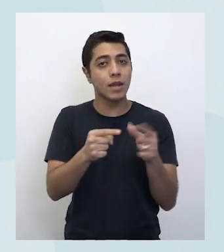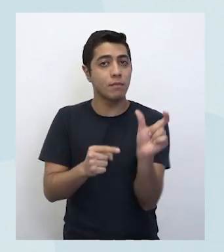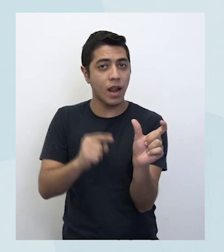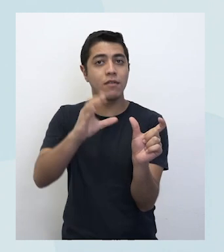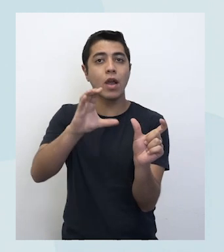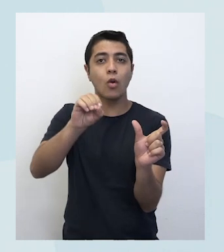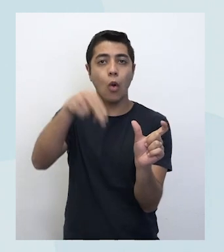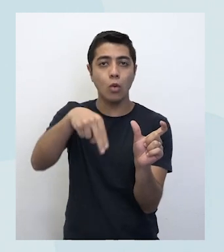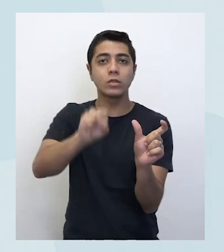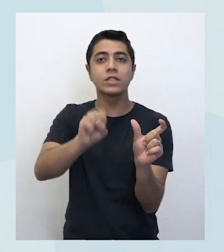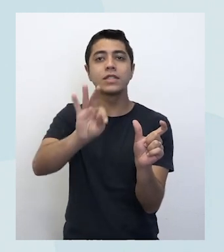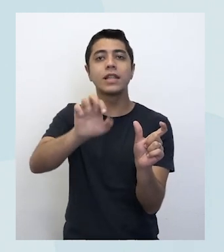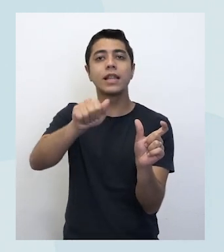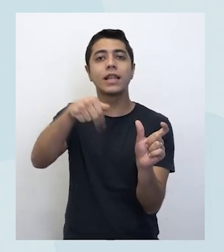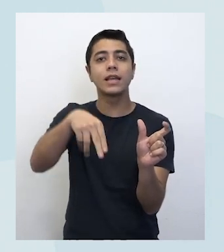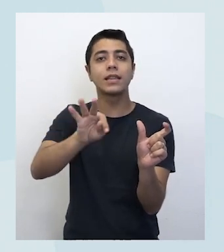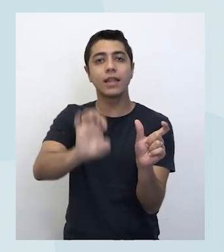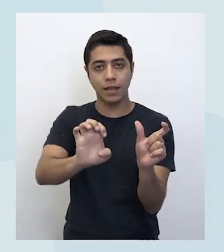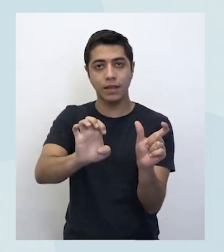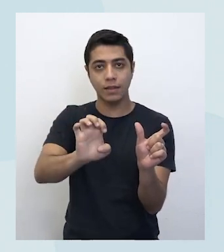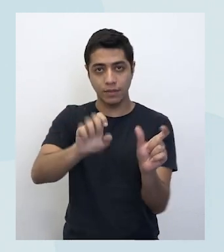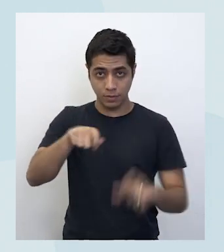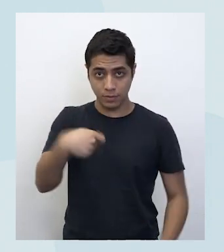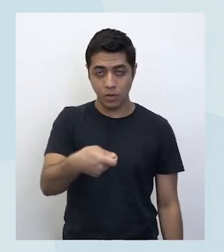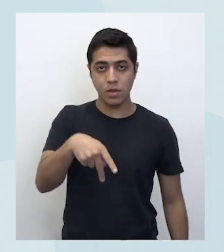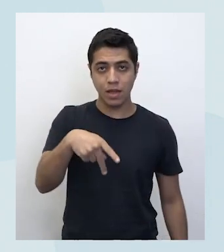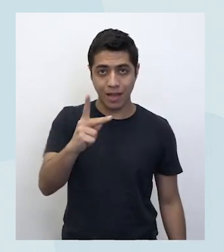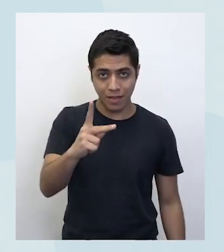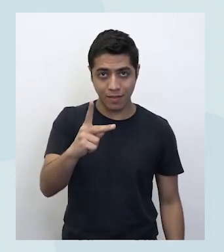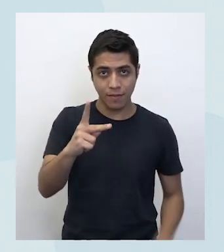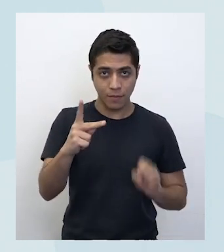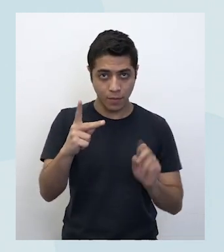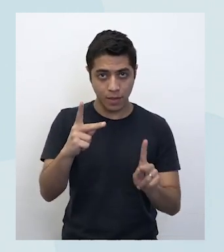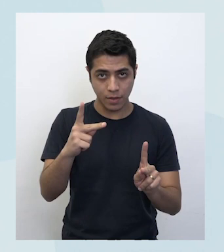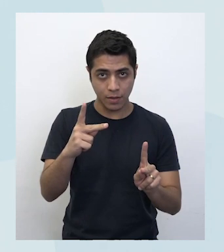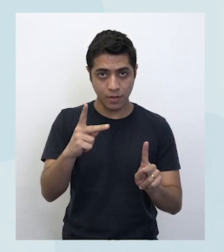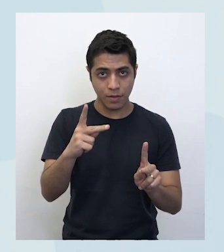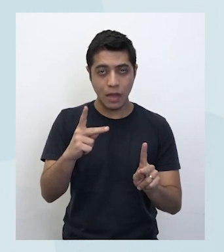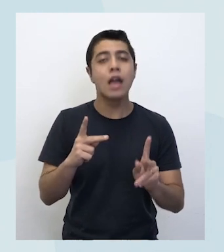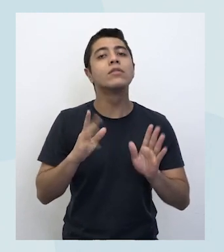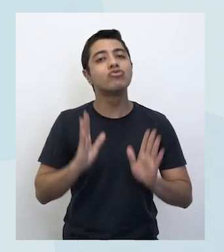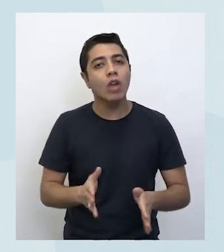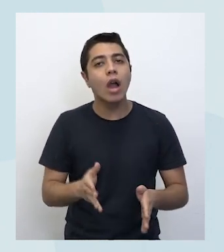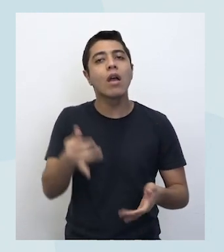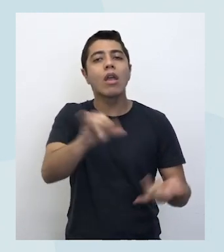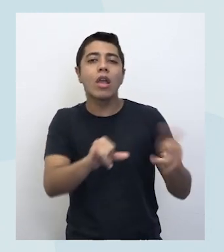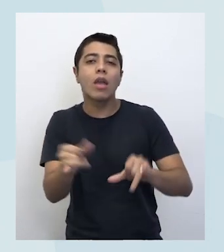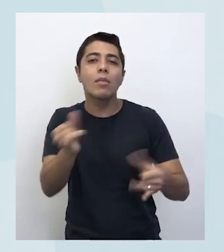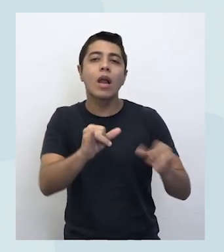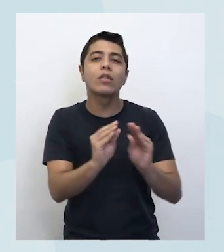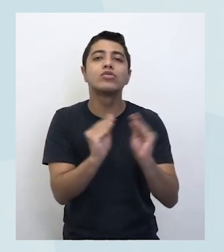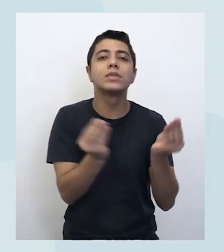as concentrações dos meus integrantes, né? Aquele que está envolvido na reação